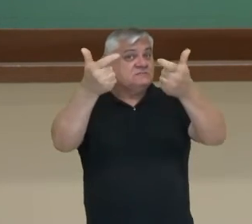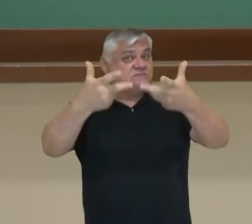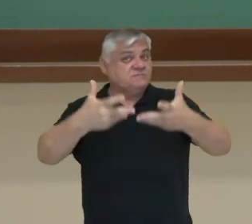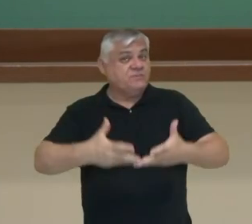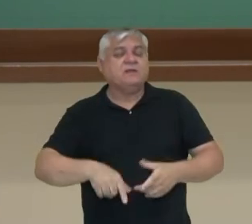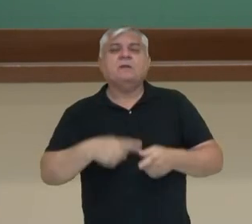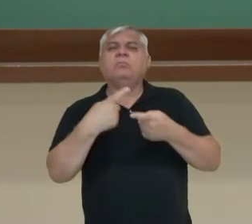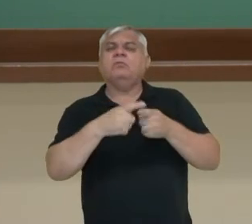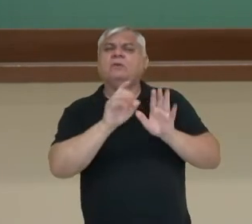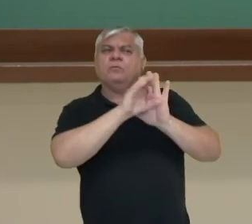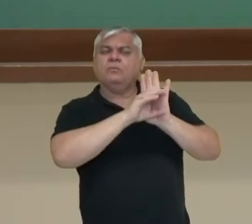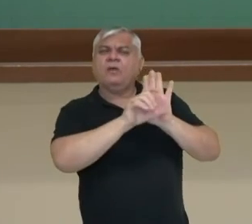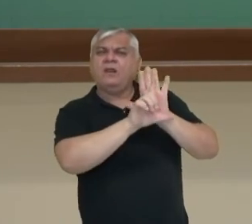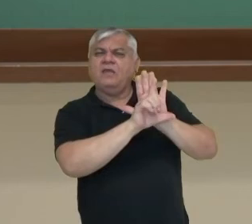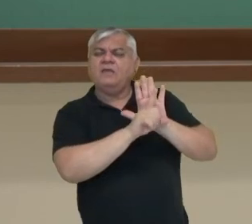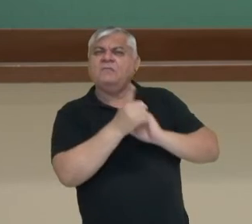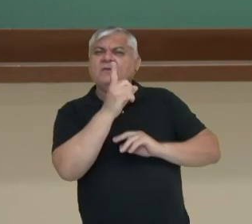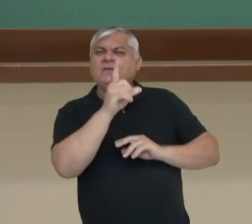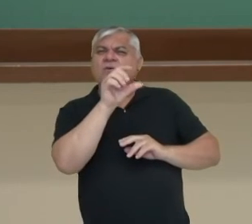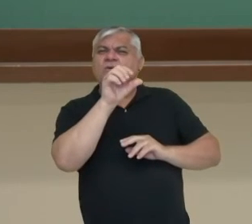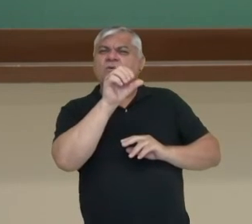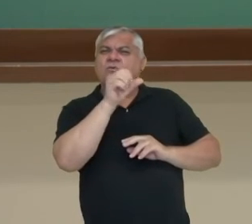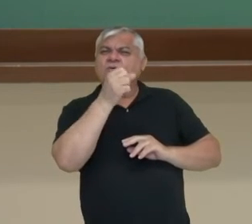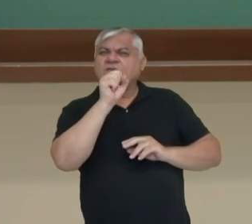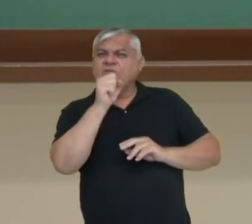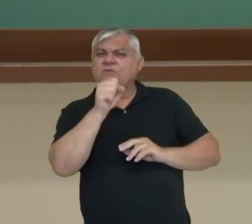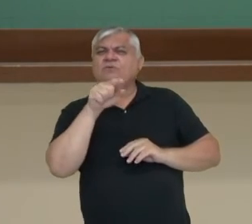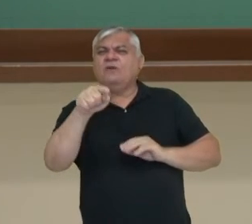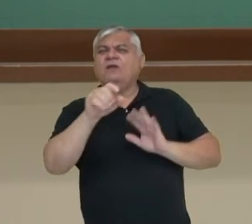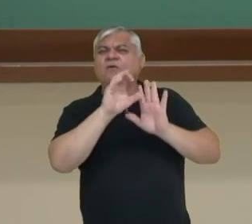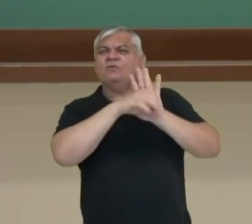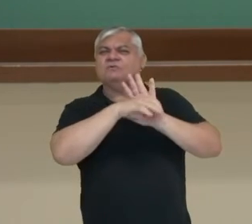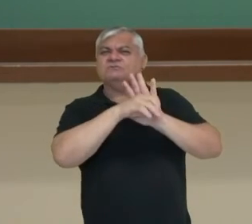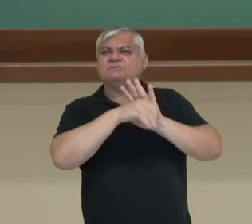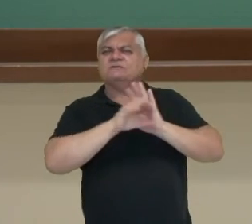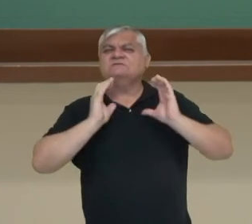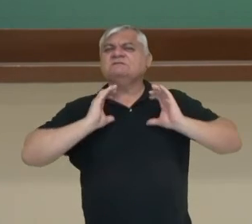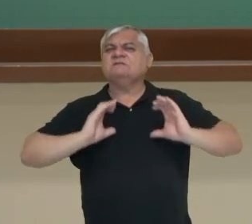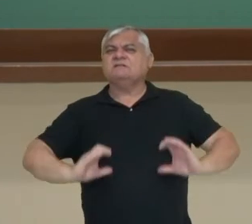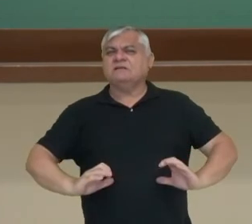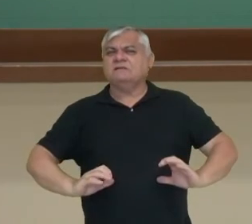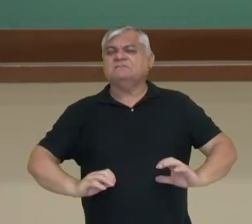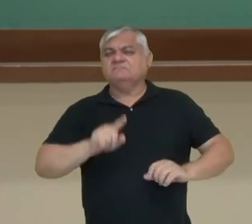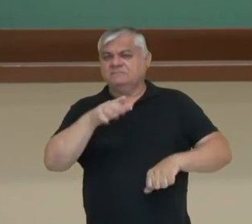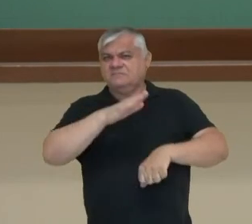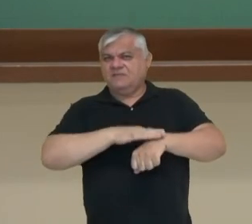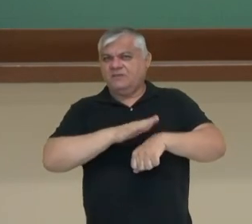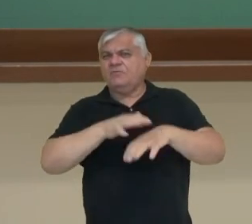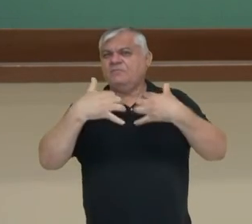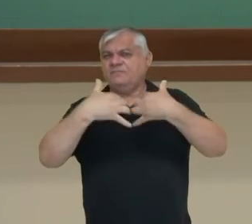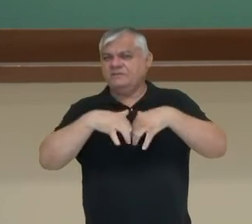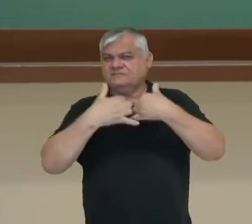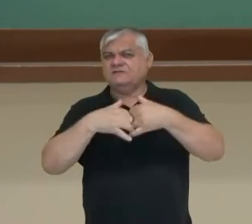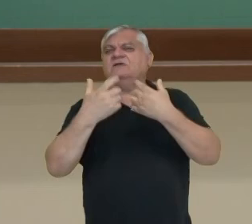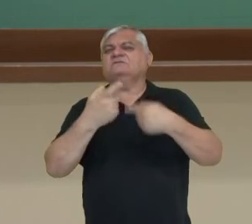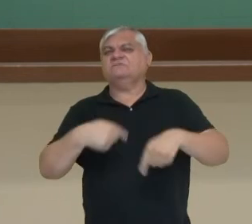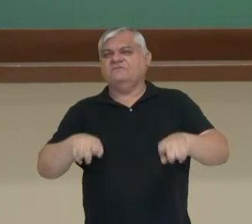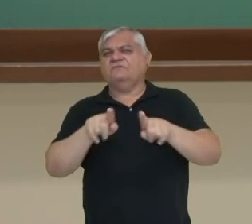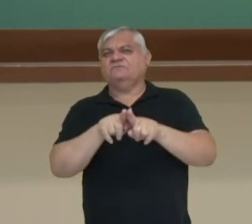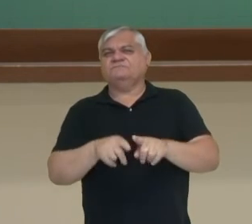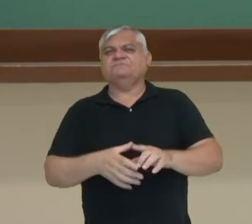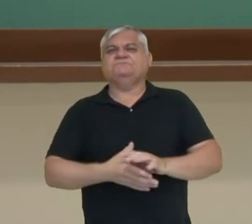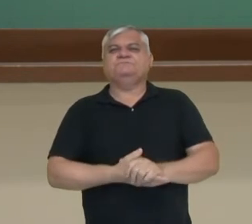a Constituição de 1988 ficou conhecida como Constituição Cidadã. Vocês têm um tempinho aí para pensar e eu já